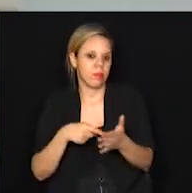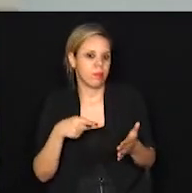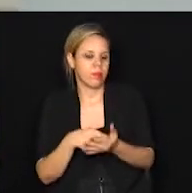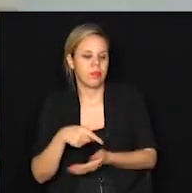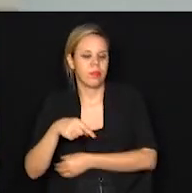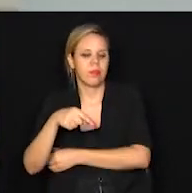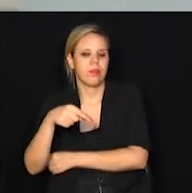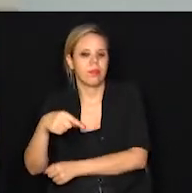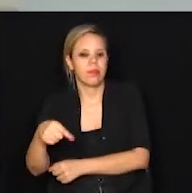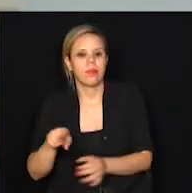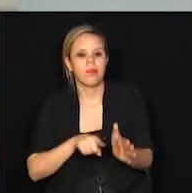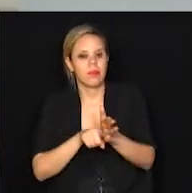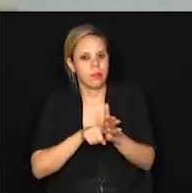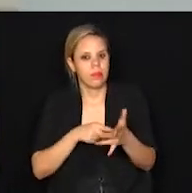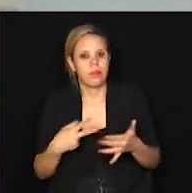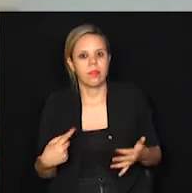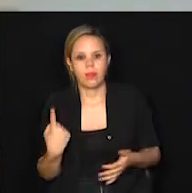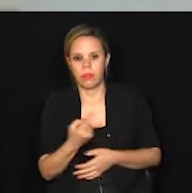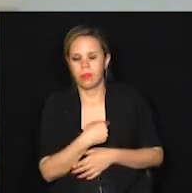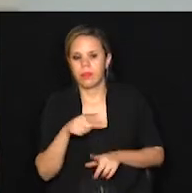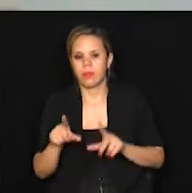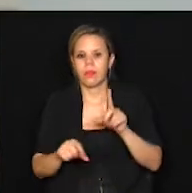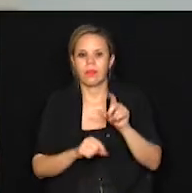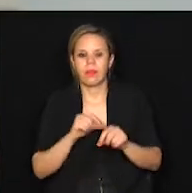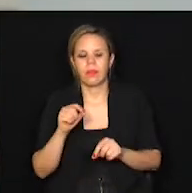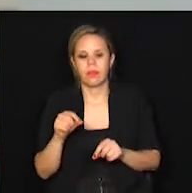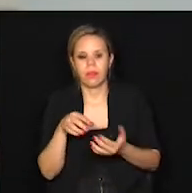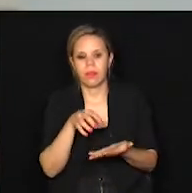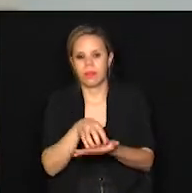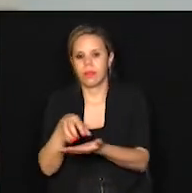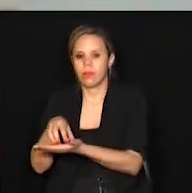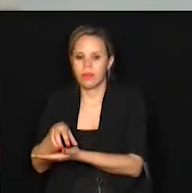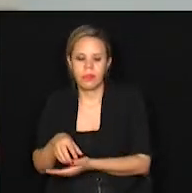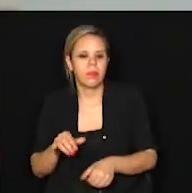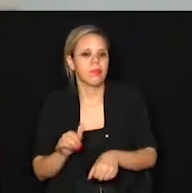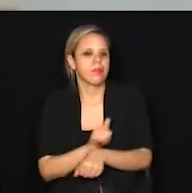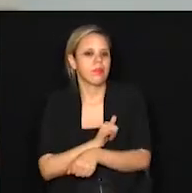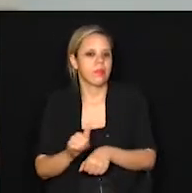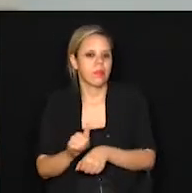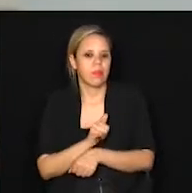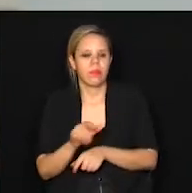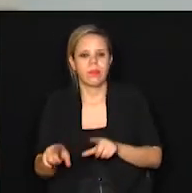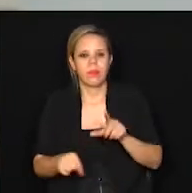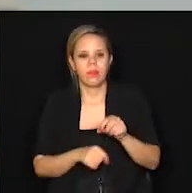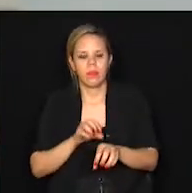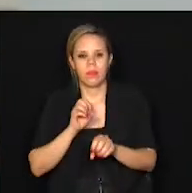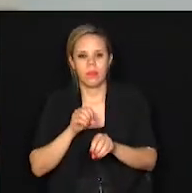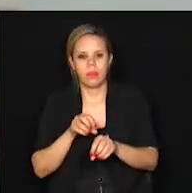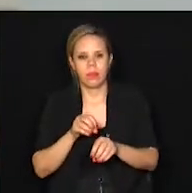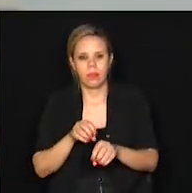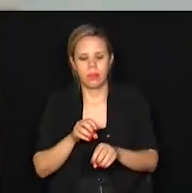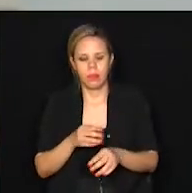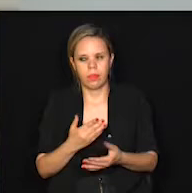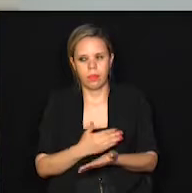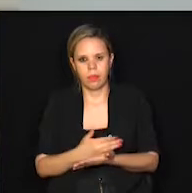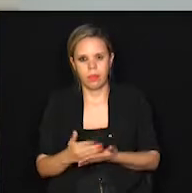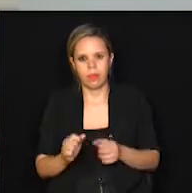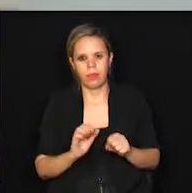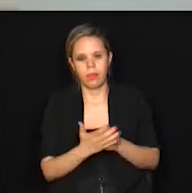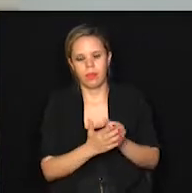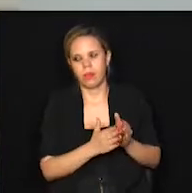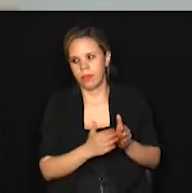instauração desses procedimentos, nós elegemos alguns setores estratégicos, entre eles o setor da educação. No início da